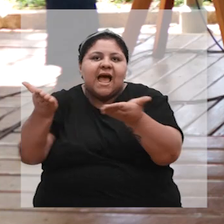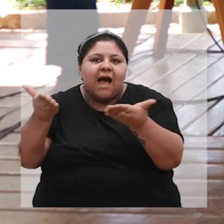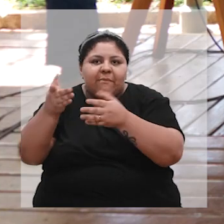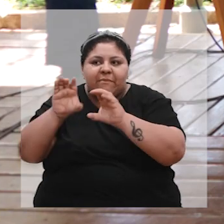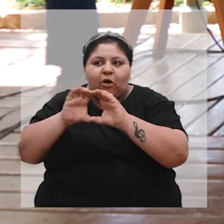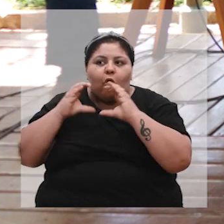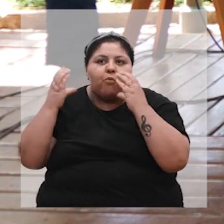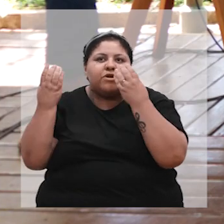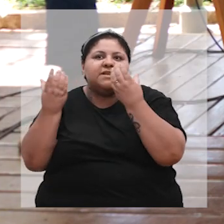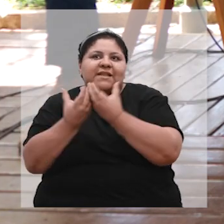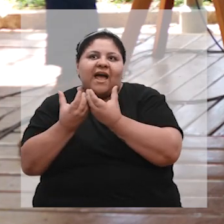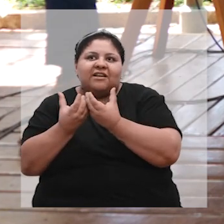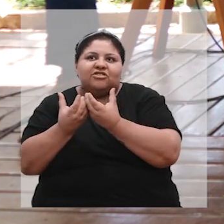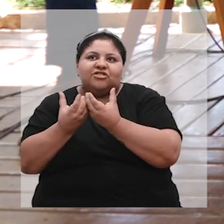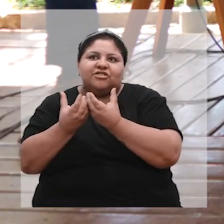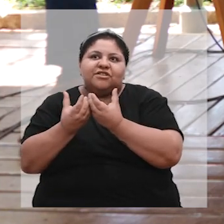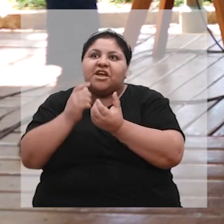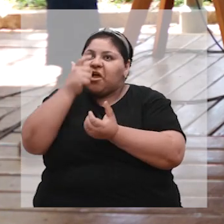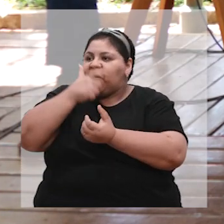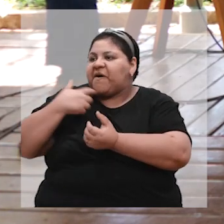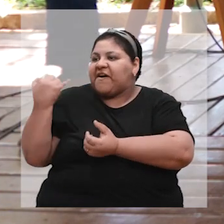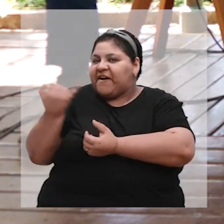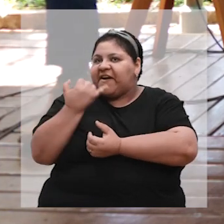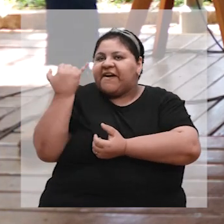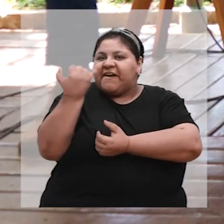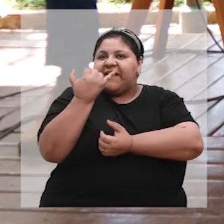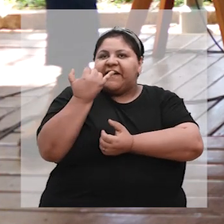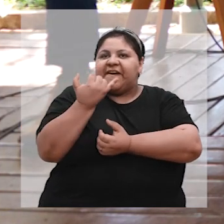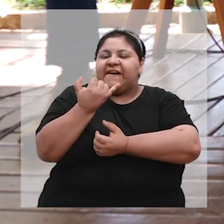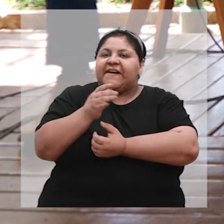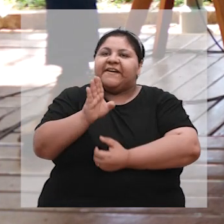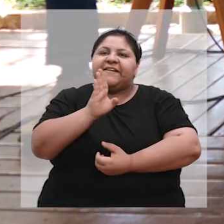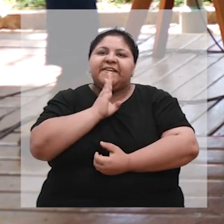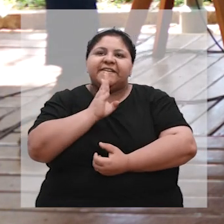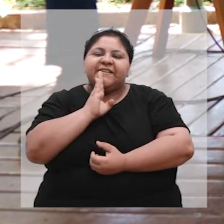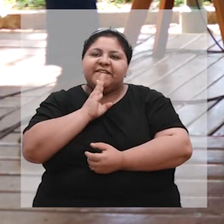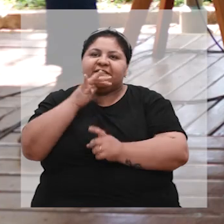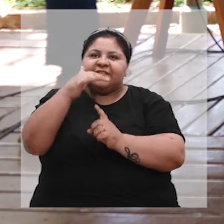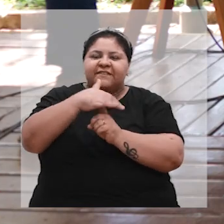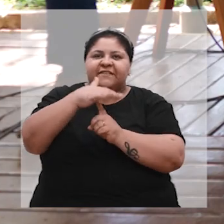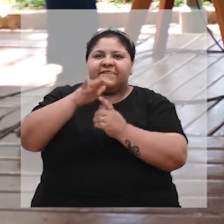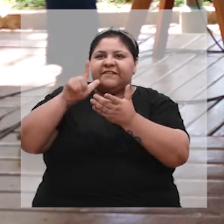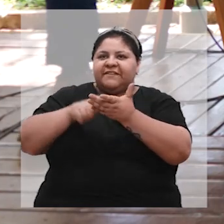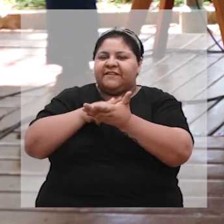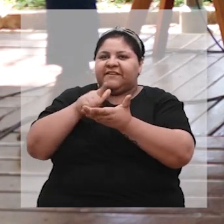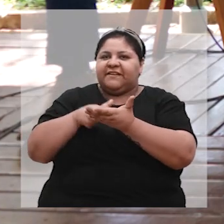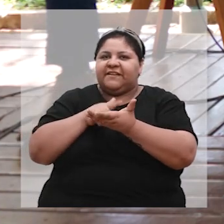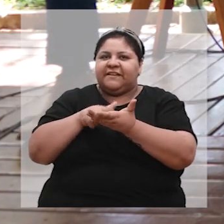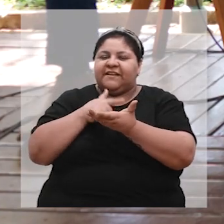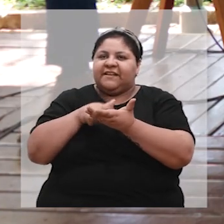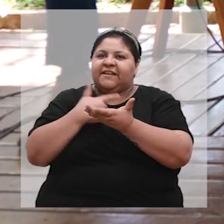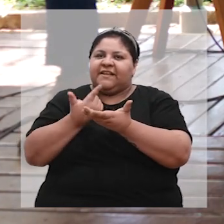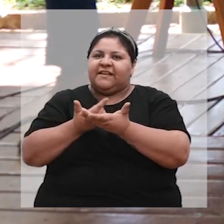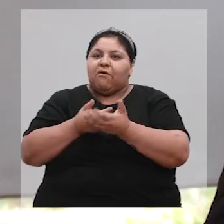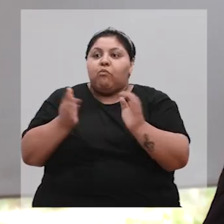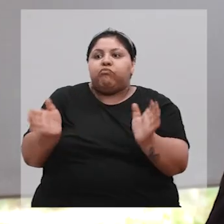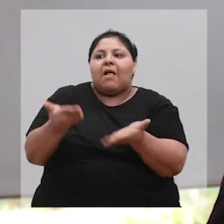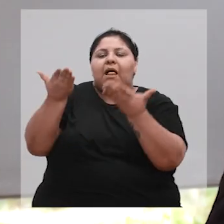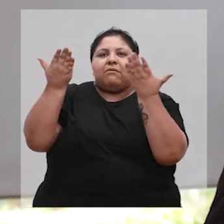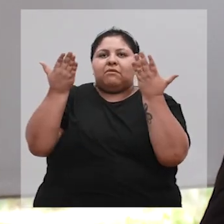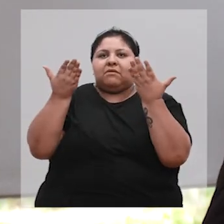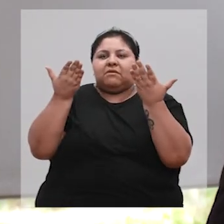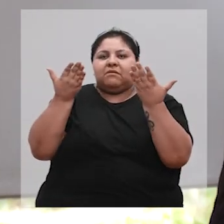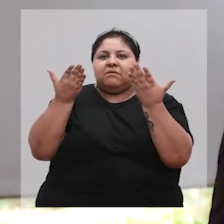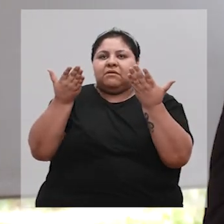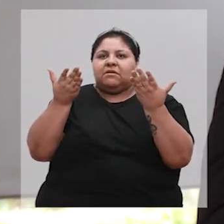portas para a comunidade. Então isso eu acho importante que as pessoas conheçam. A Feira do Livro, ela é um órgão que ela fomenta